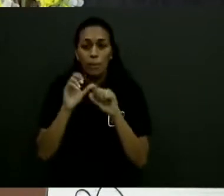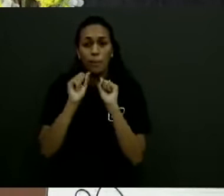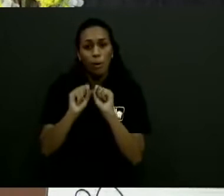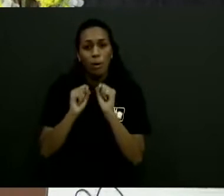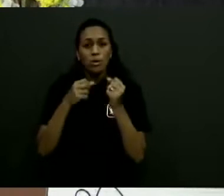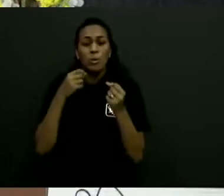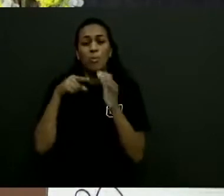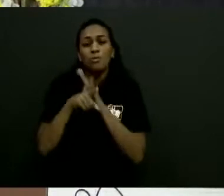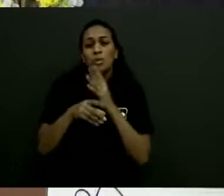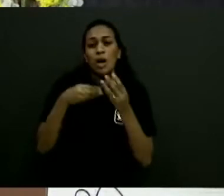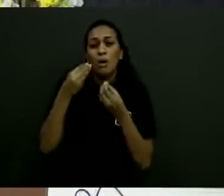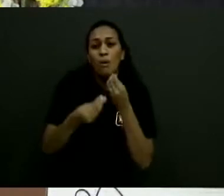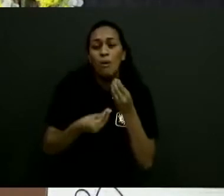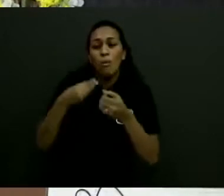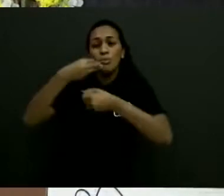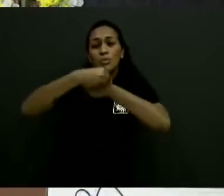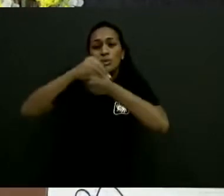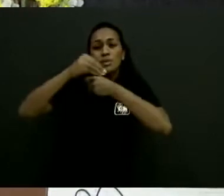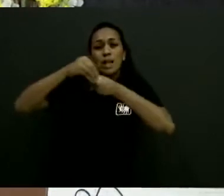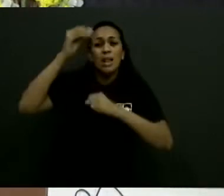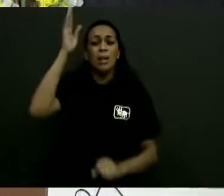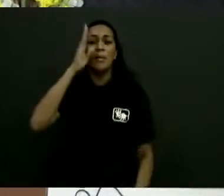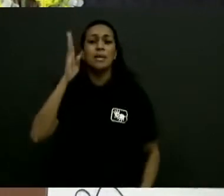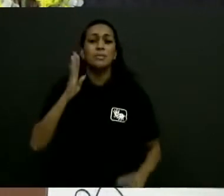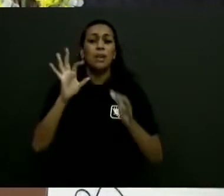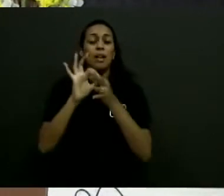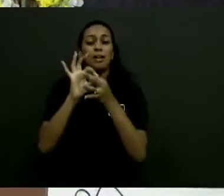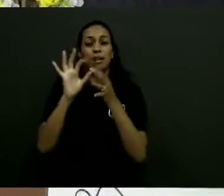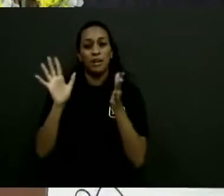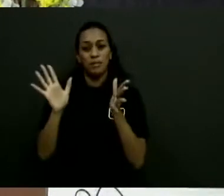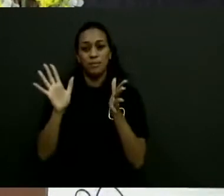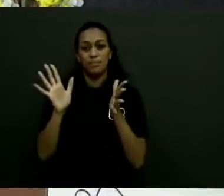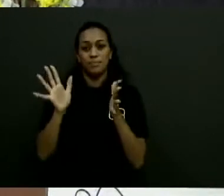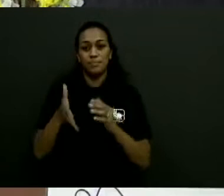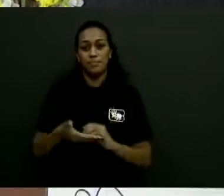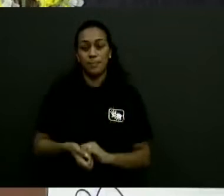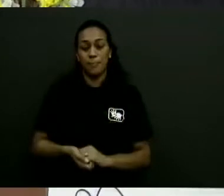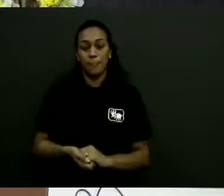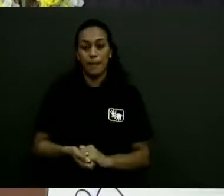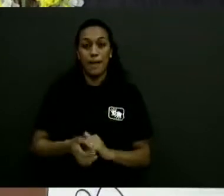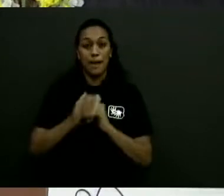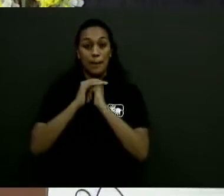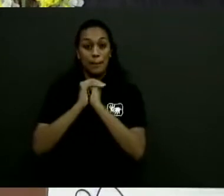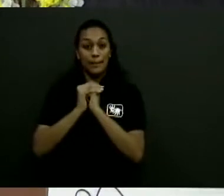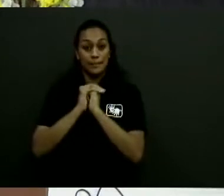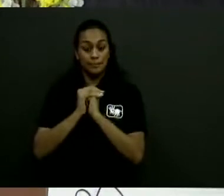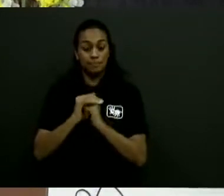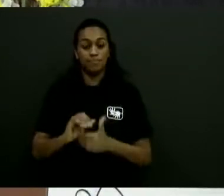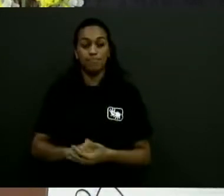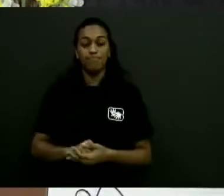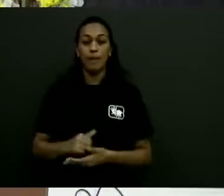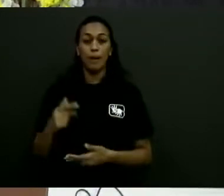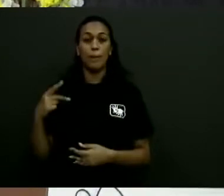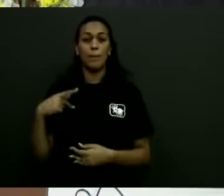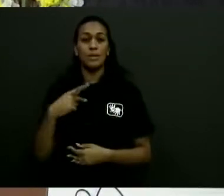está as células a nível do Brasil, né? Enfim, estamos aí à sua disposição. Amém. Pastor, o que a